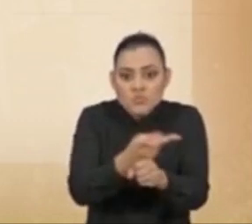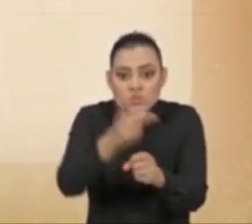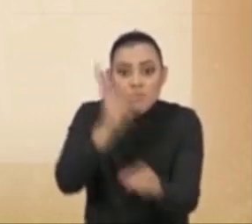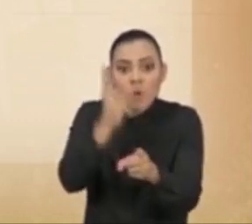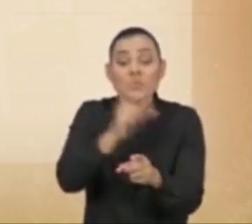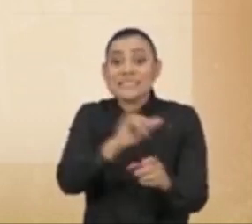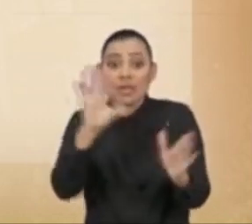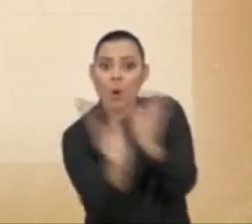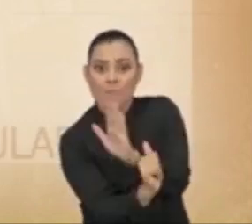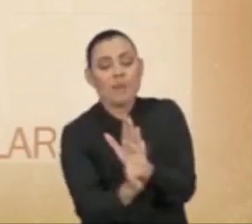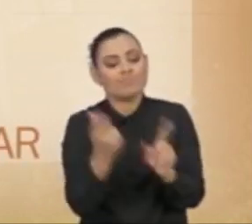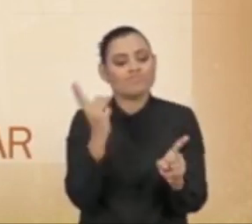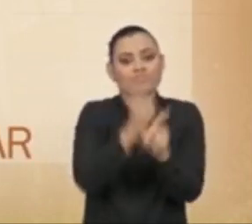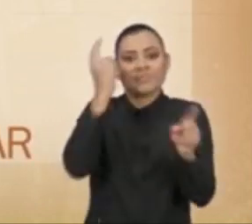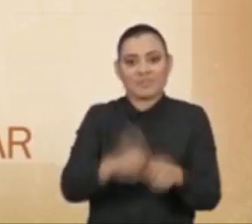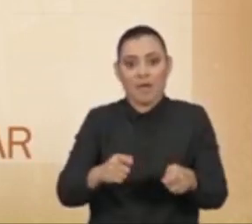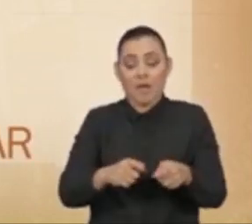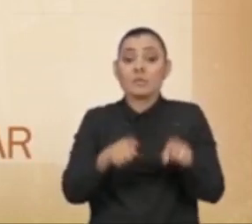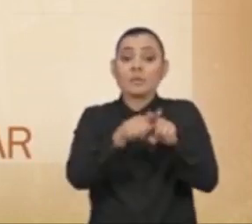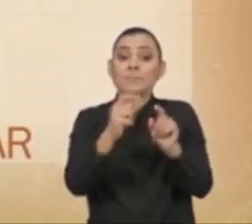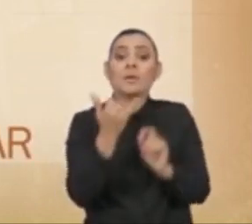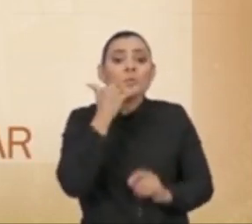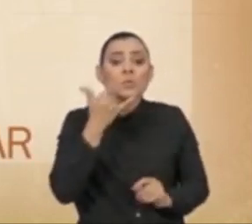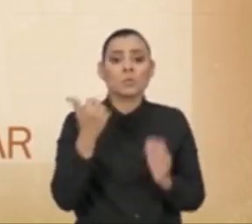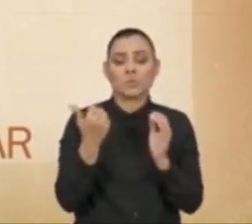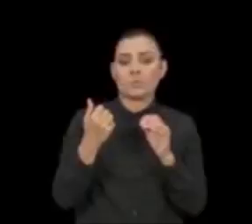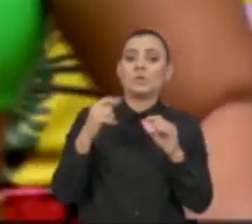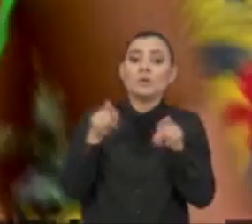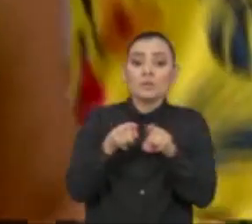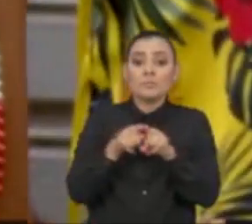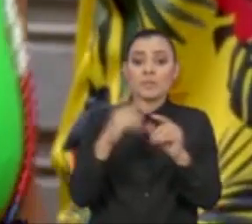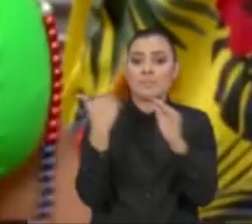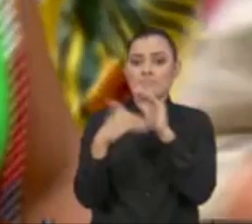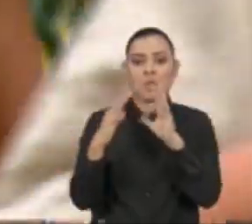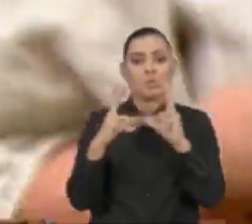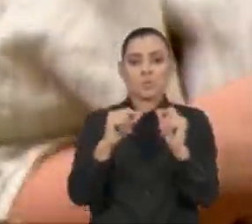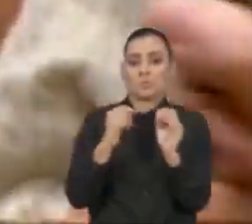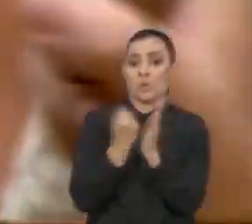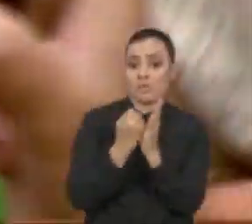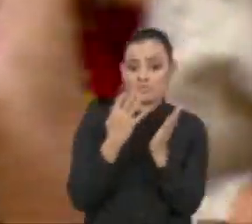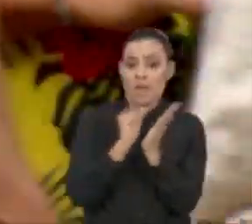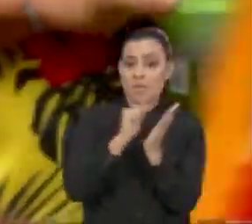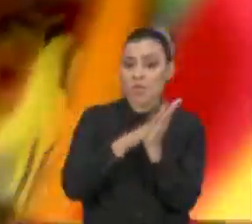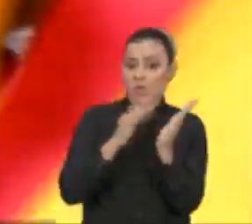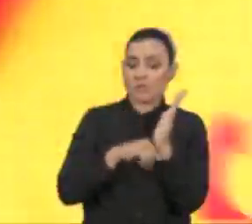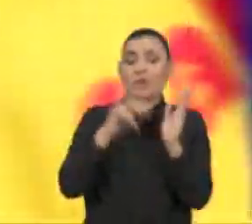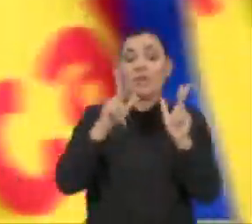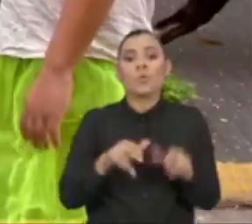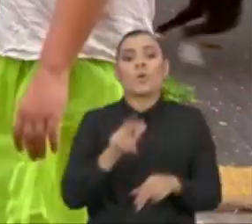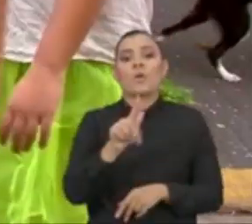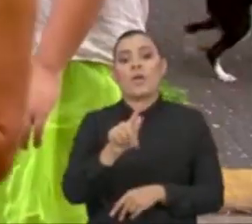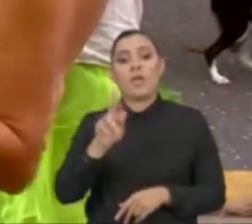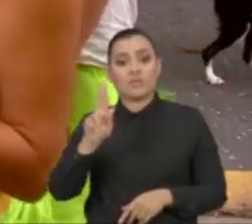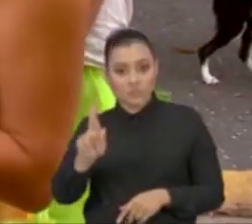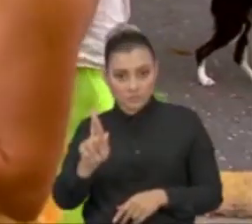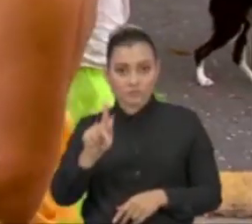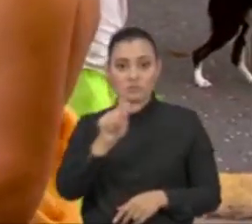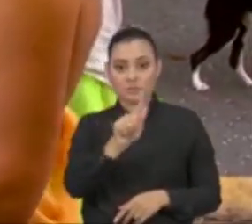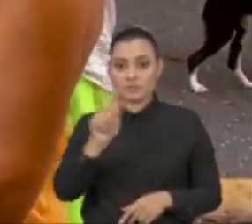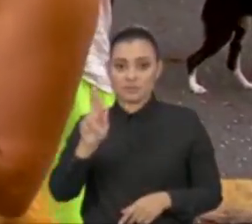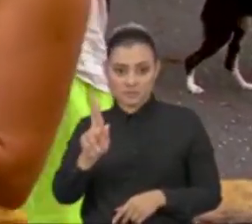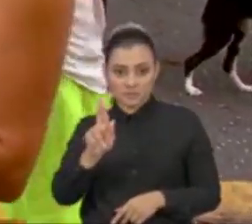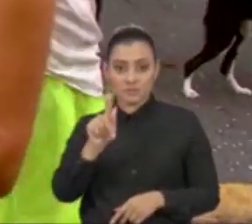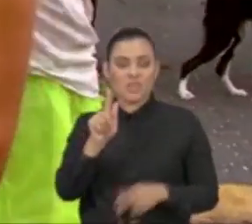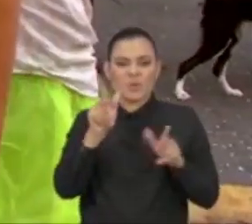seja furtado. Anote o número e-mail do celular. Ele funciona como se fosse o RG do telefone. Esse código